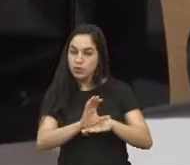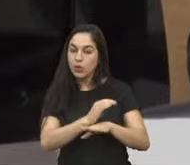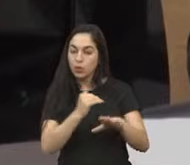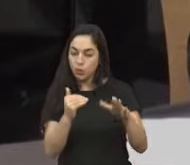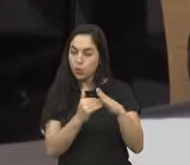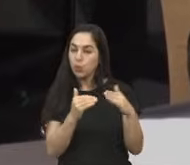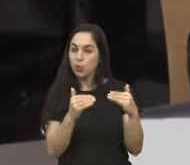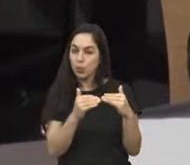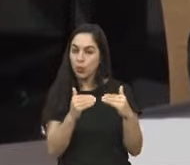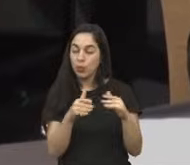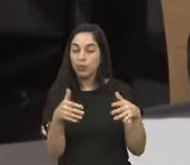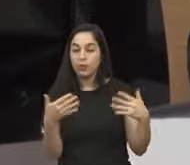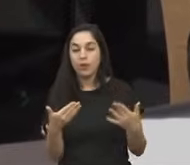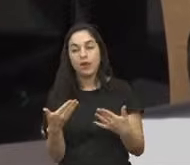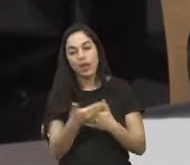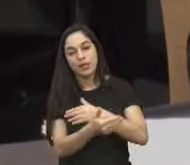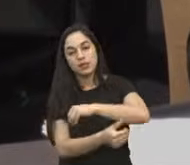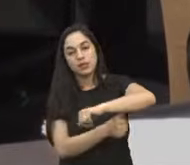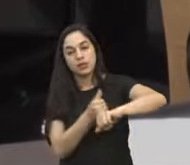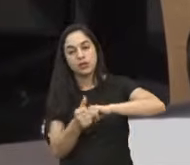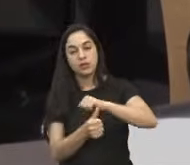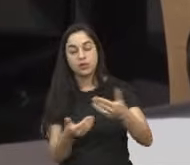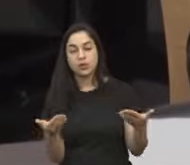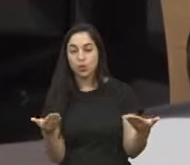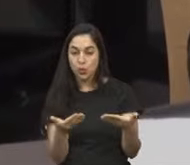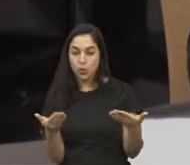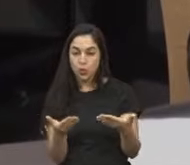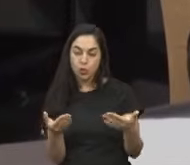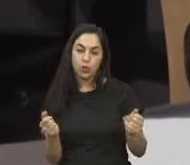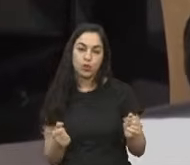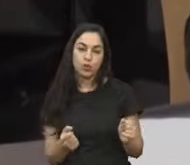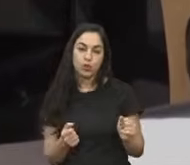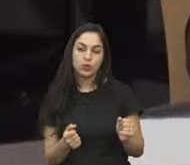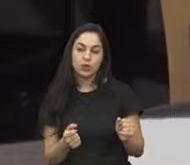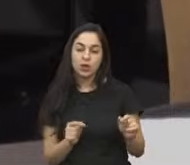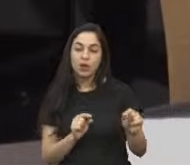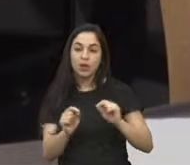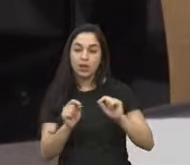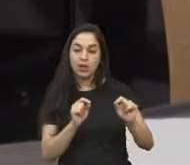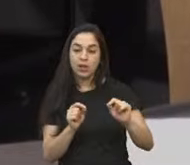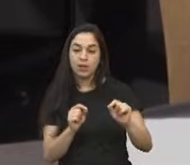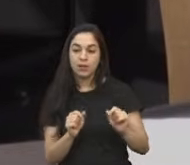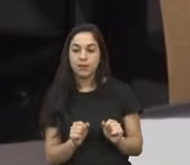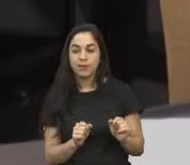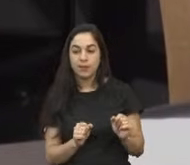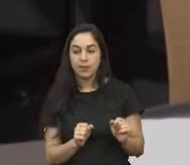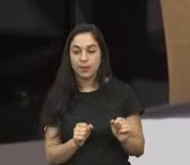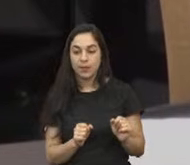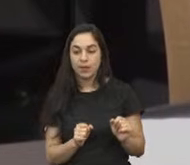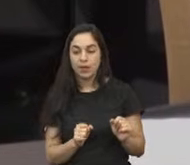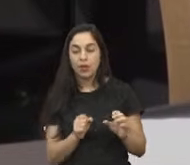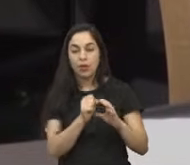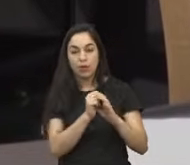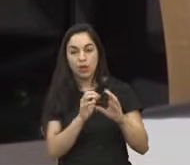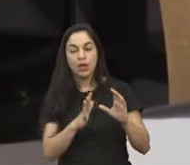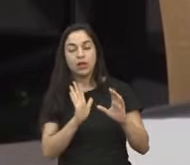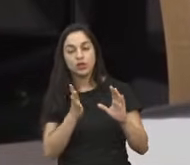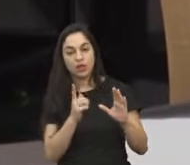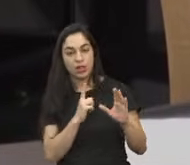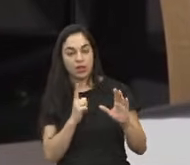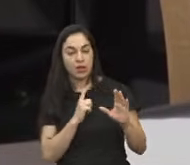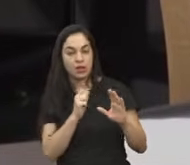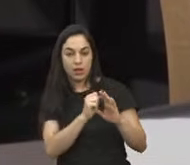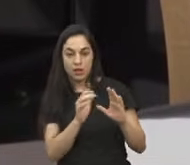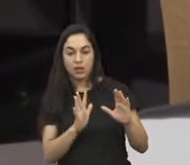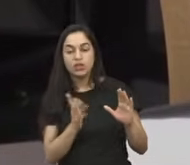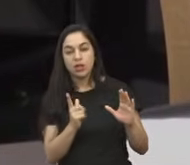ele. Essas alterações que estão sendo feitas aqui, elas são feitas para reforçar um caráter que o regimento já tem, na minha